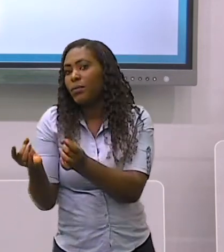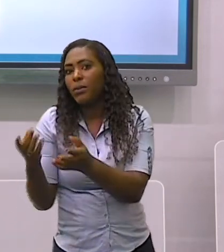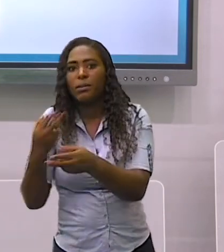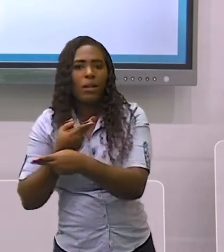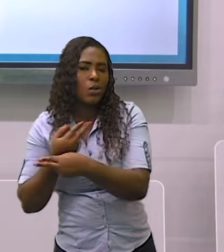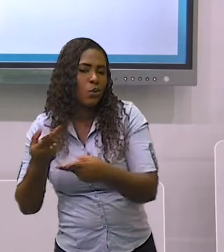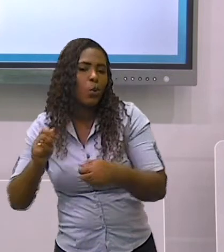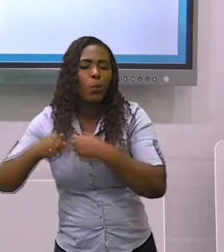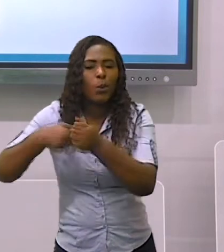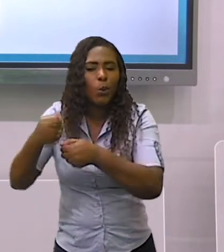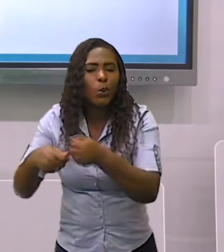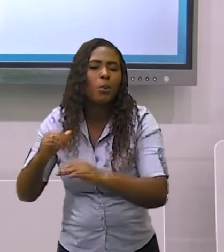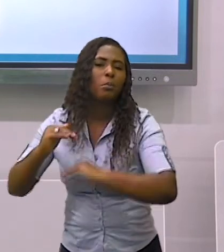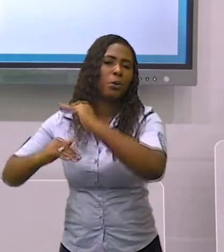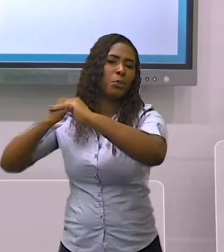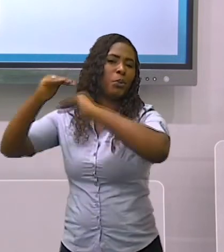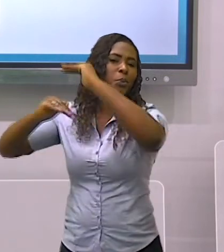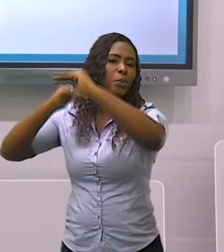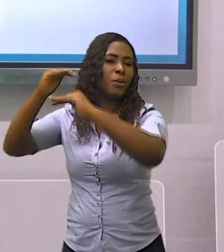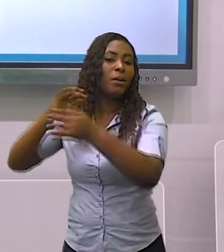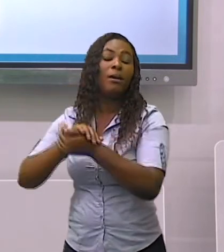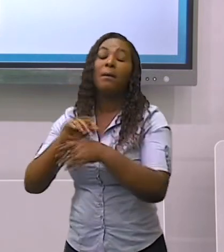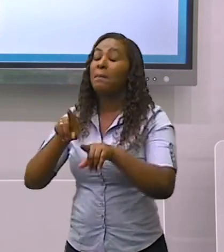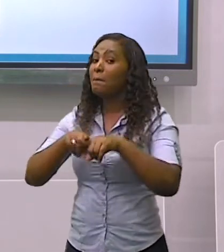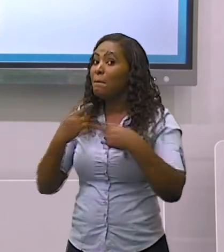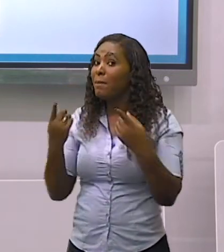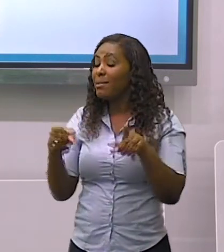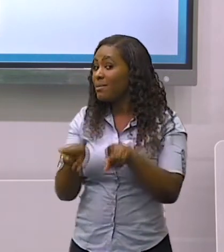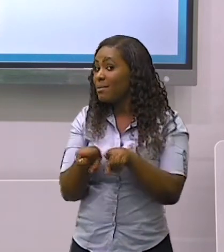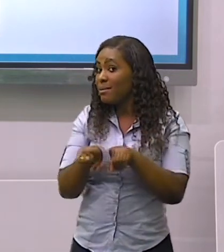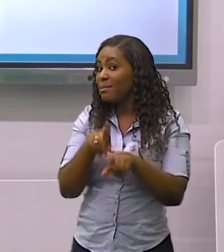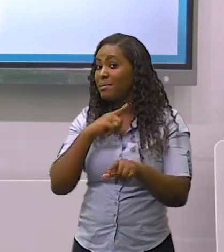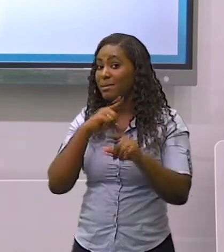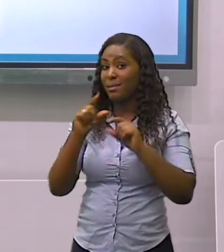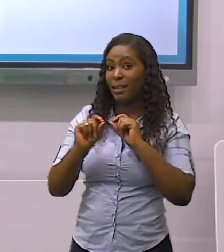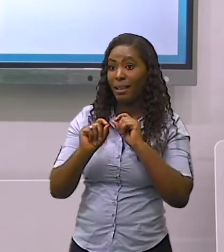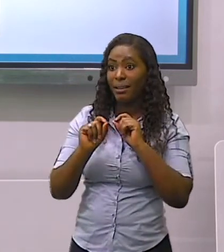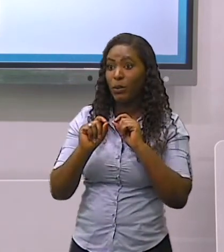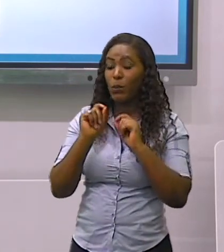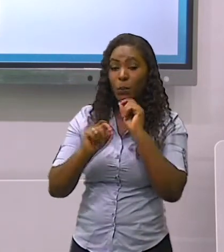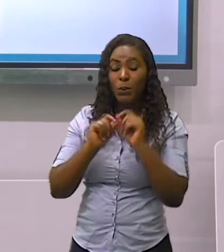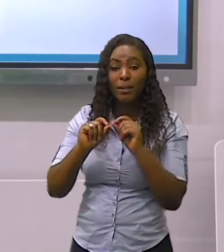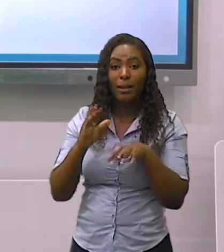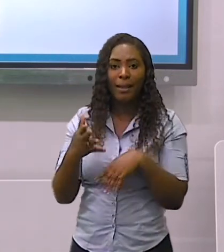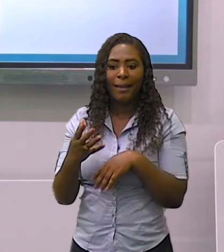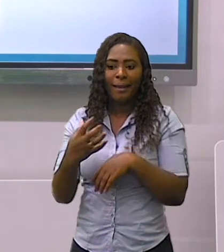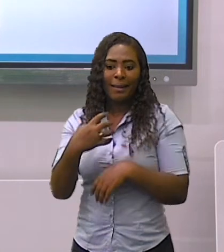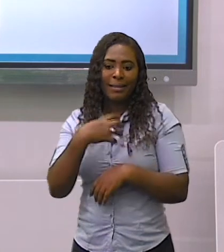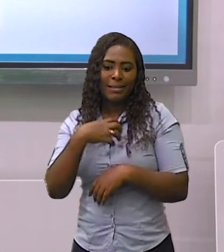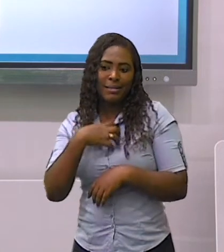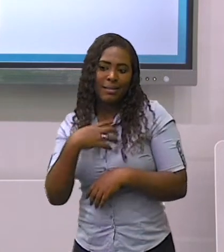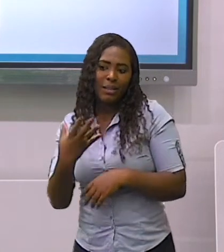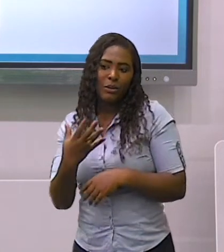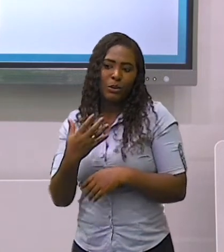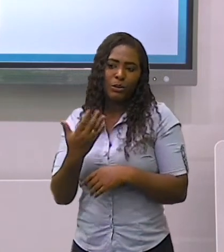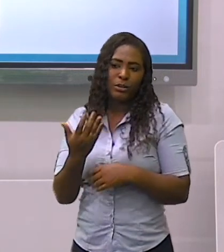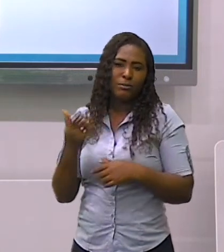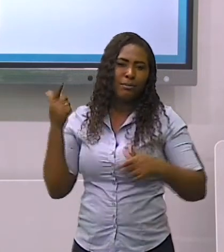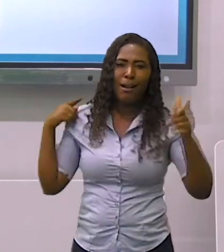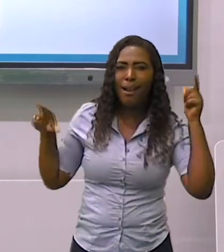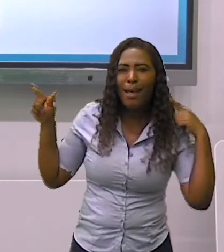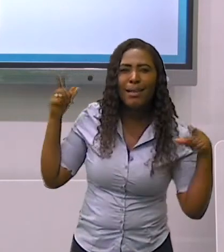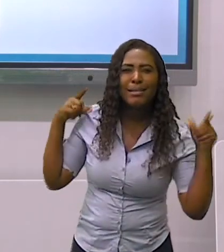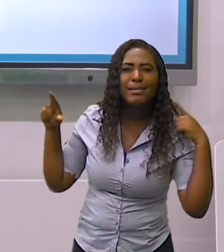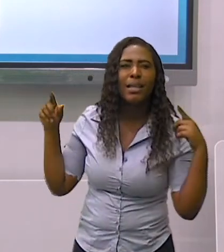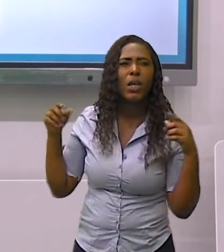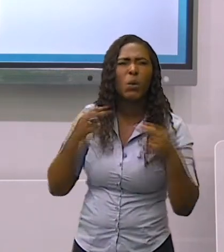desenvolvidos diferentes manifestações culturais, formas de recreação e lazer, as brincadeiras, como nós